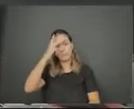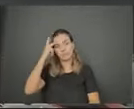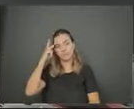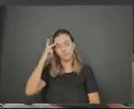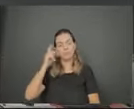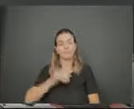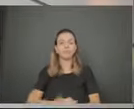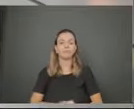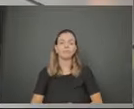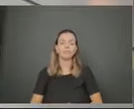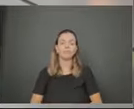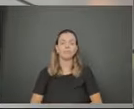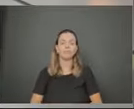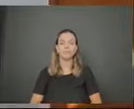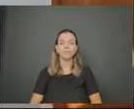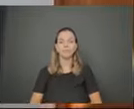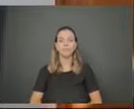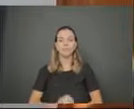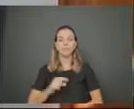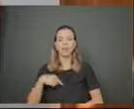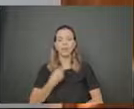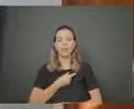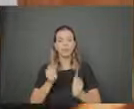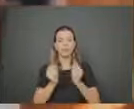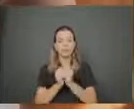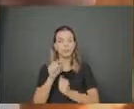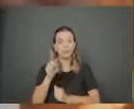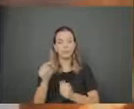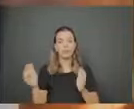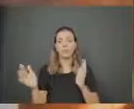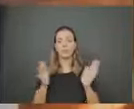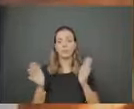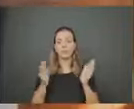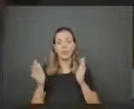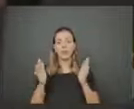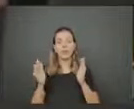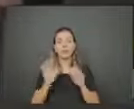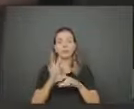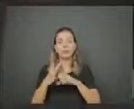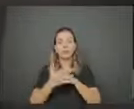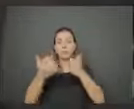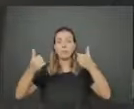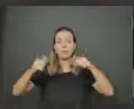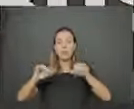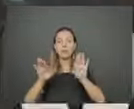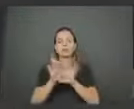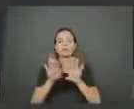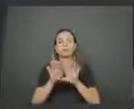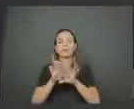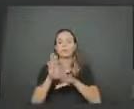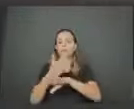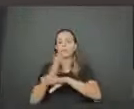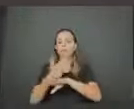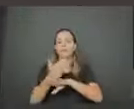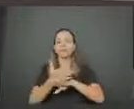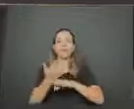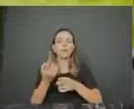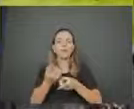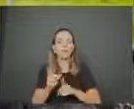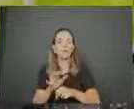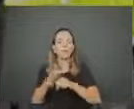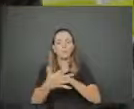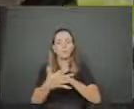Nós estivemos com você, mesmo durante os piores momentos da pandemia, atuando no combate ao coronavírus. Com o